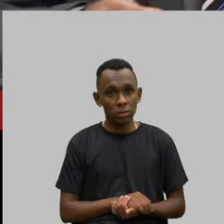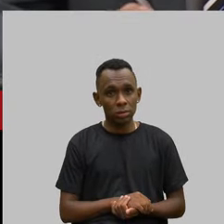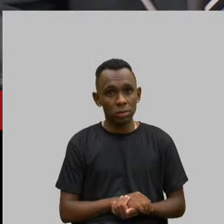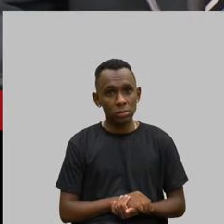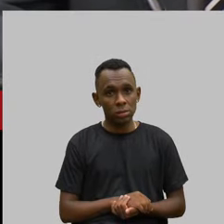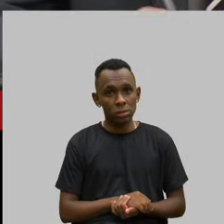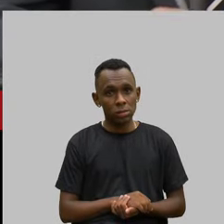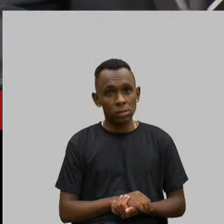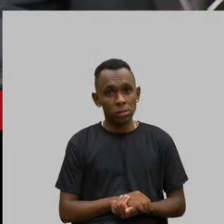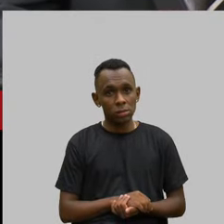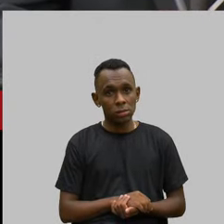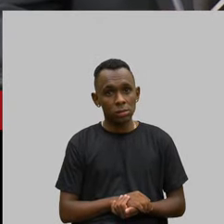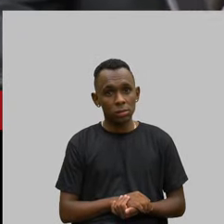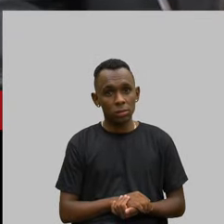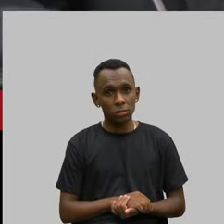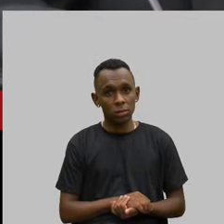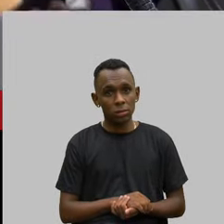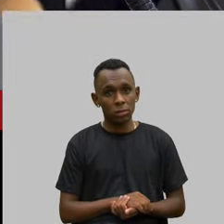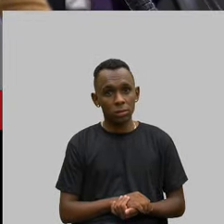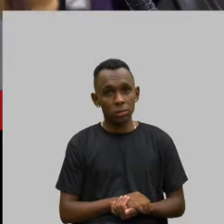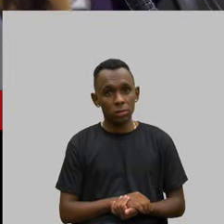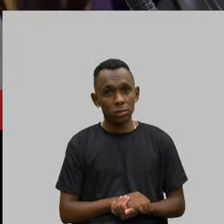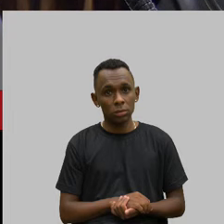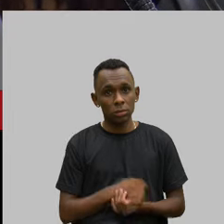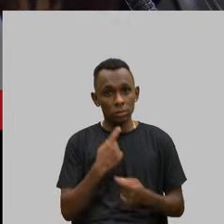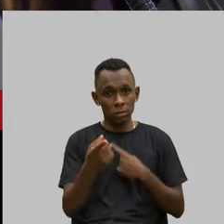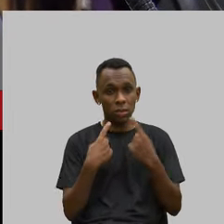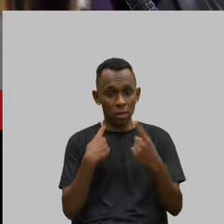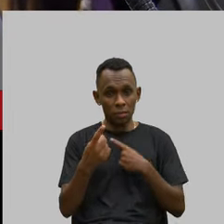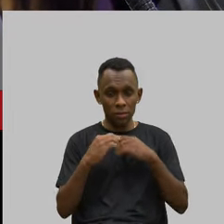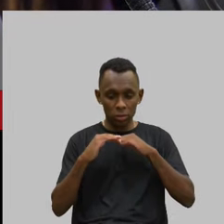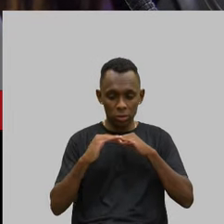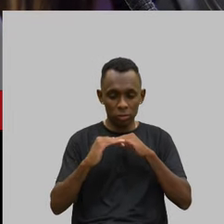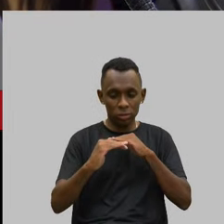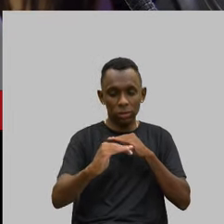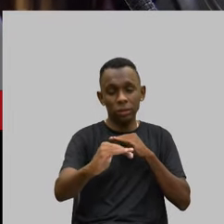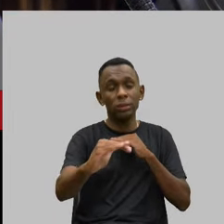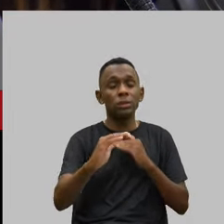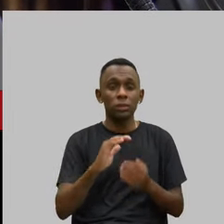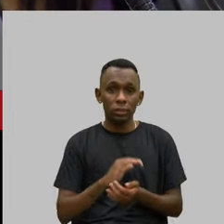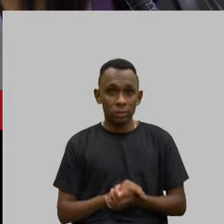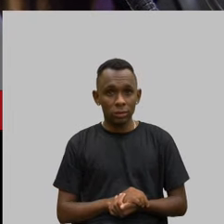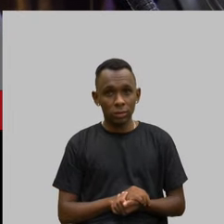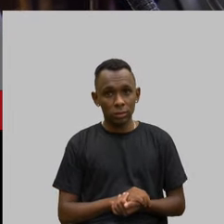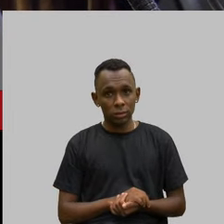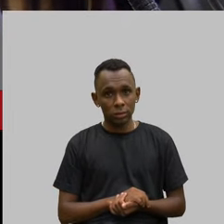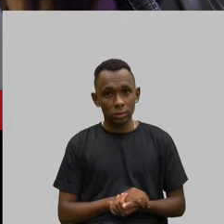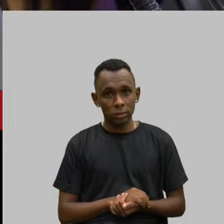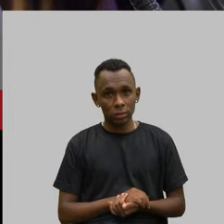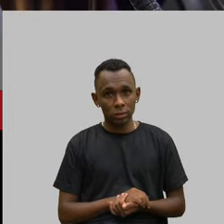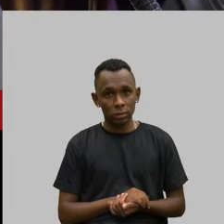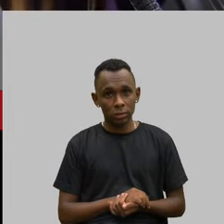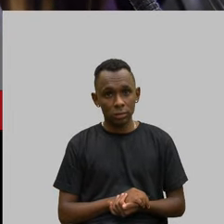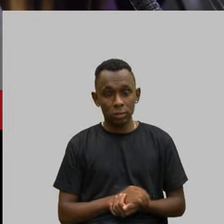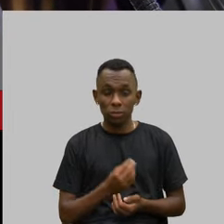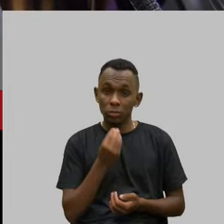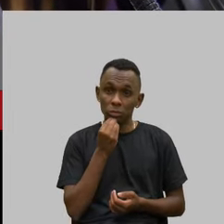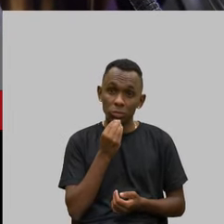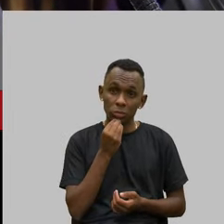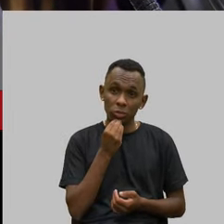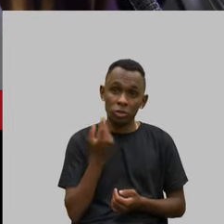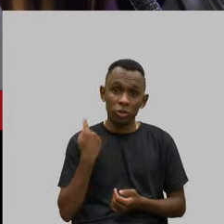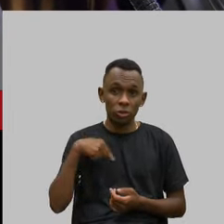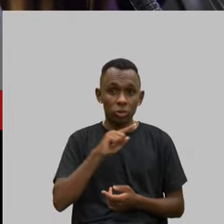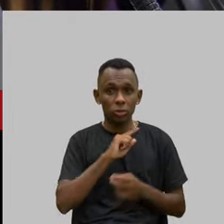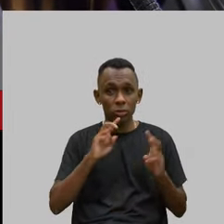367 isso aí só de asfalto né Nós não estamos nem falando ainda da Quem dera que a gente pudesse estar aqui